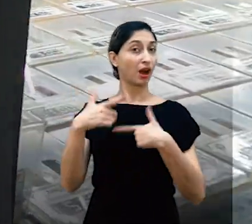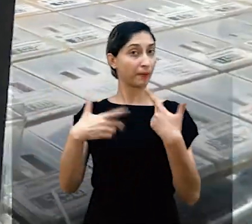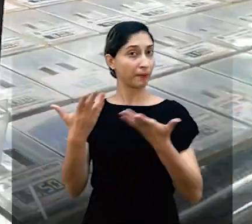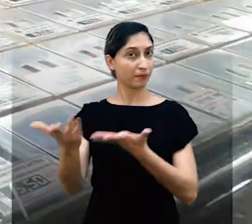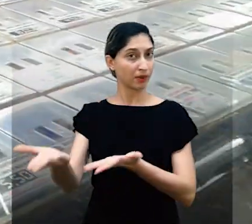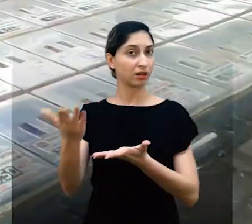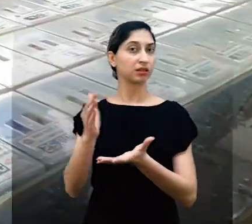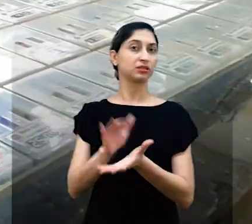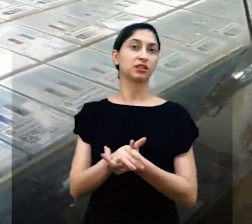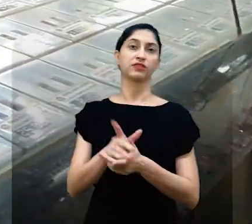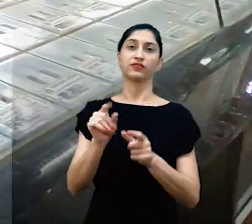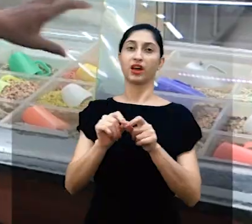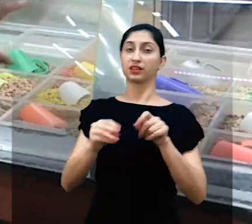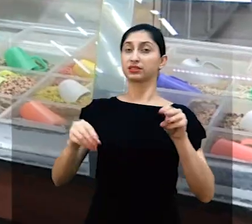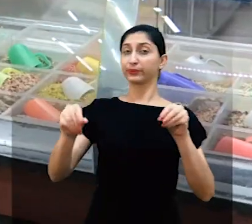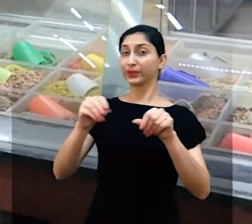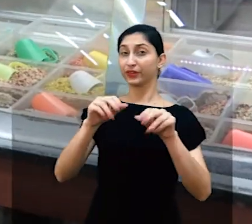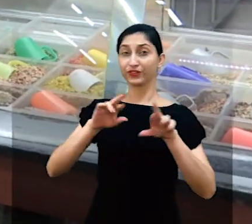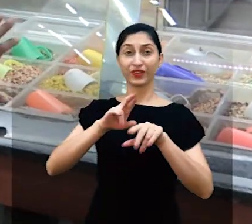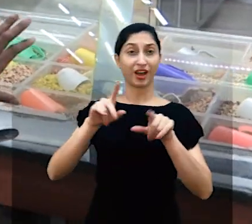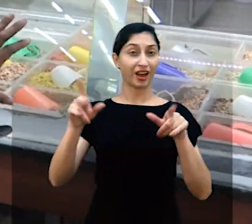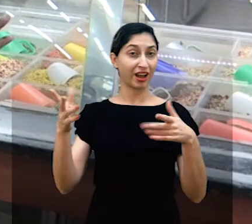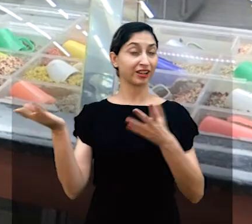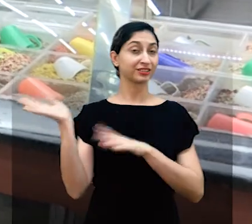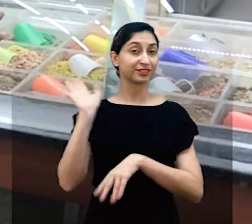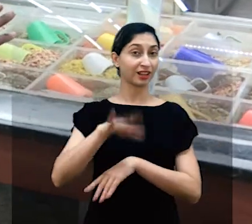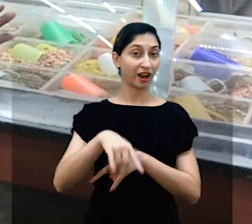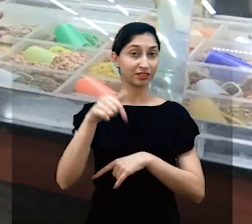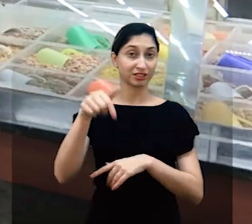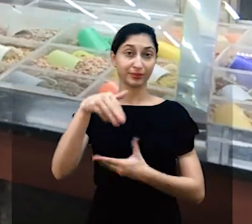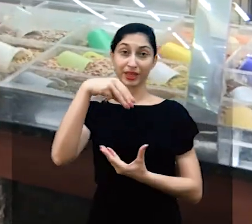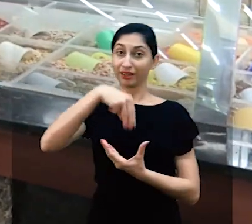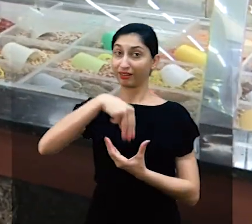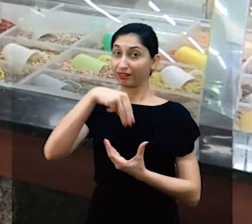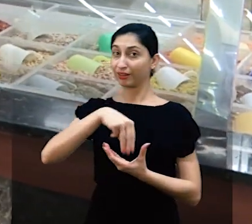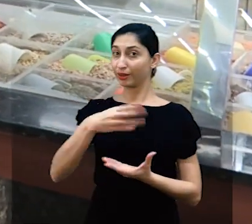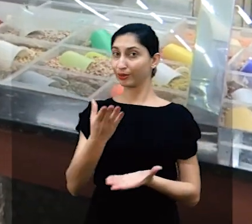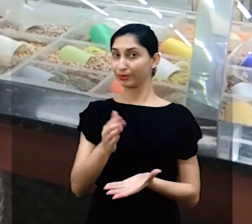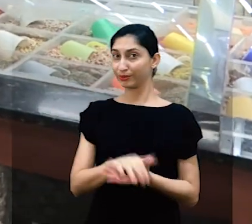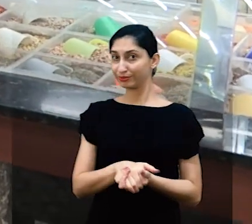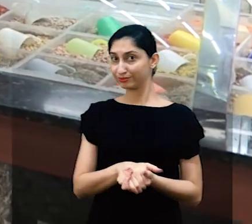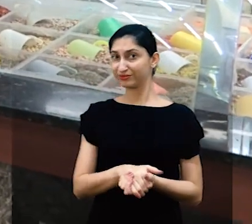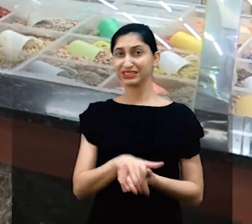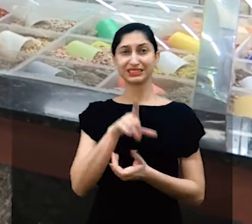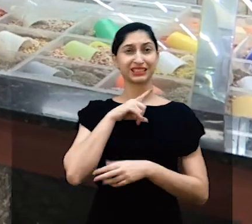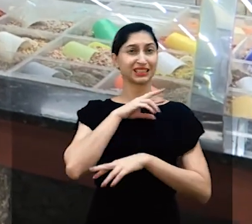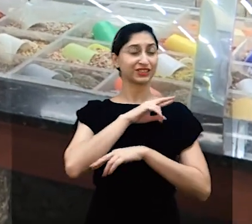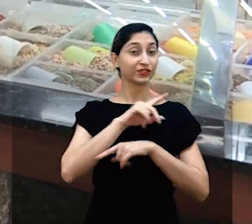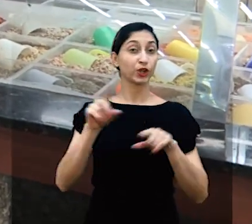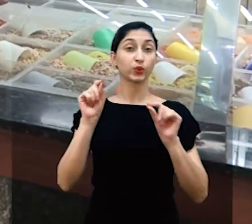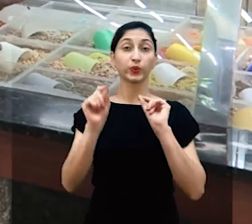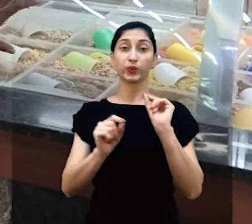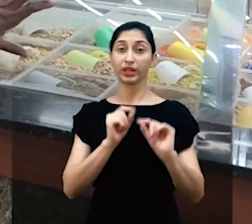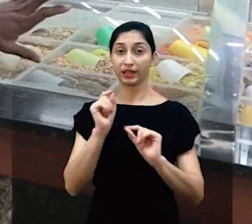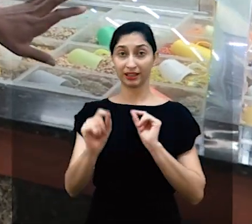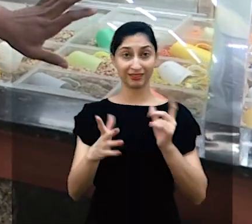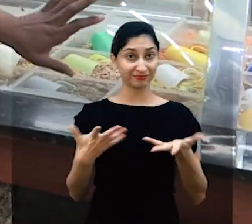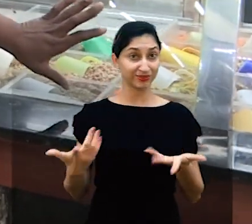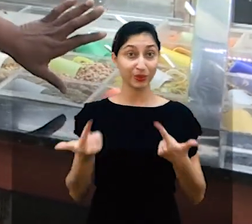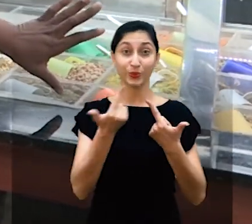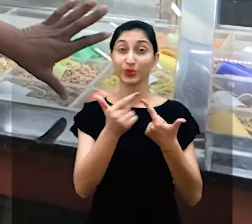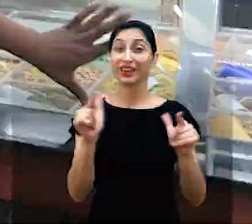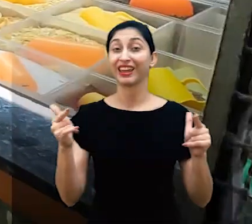sal, com tempero e trazendo isso para o mercado. E o que tem de diferente nisso aqui? Não